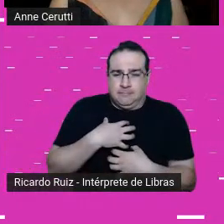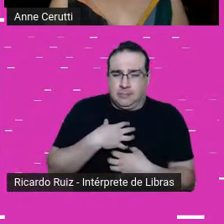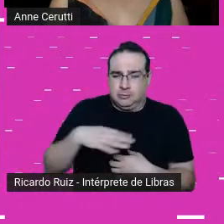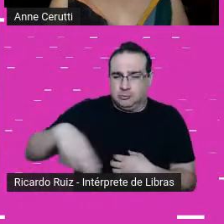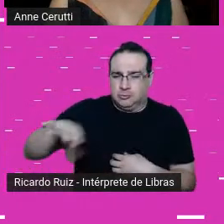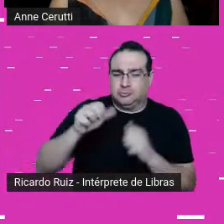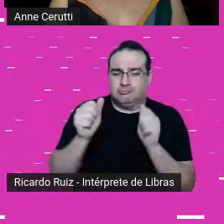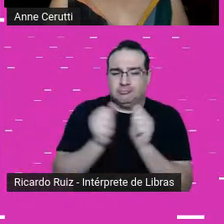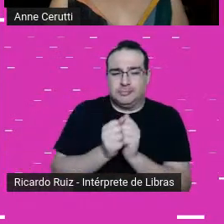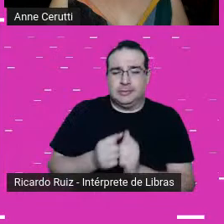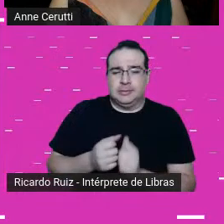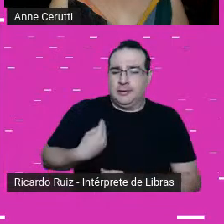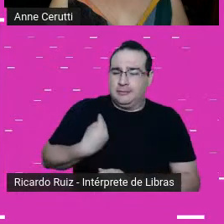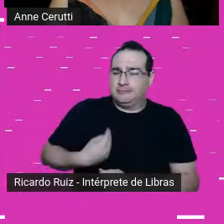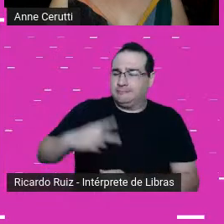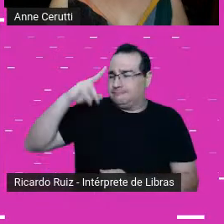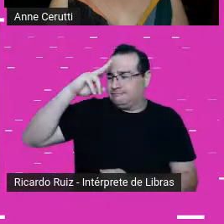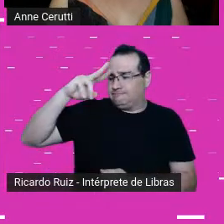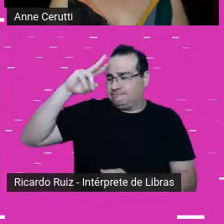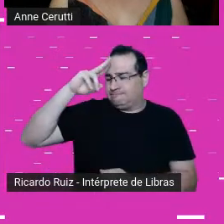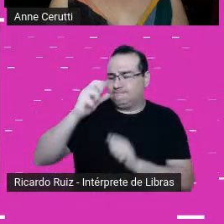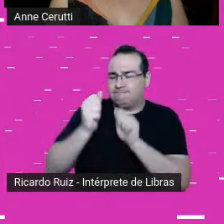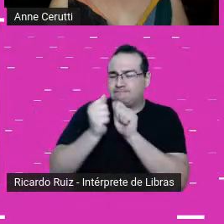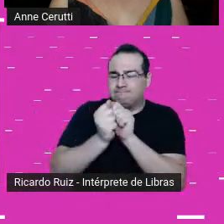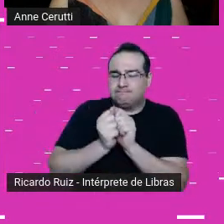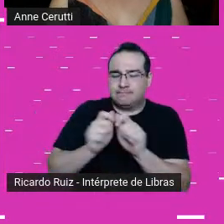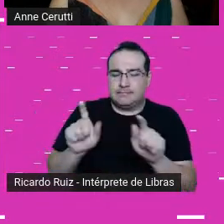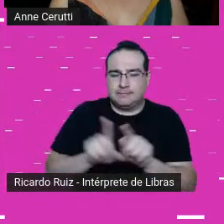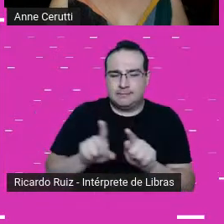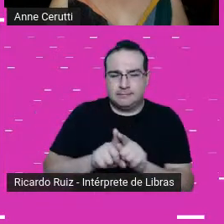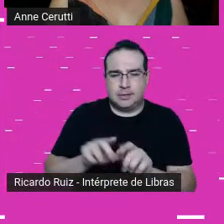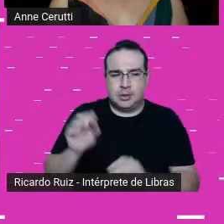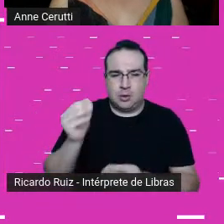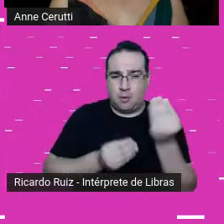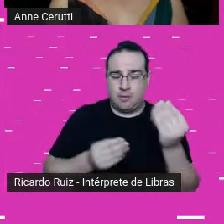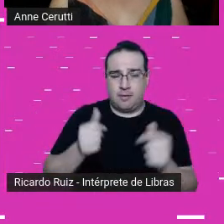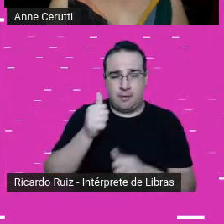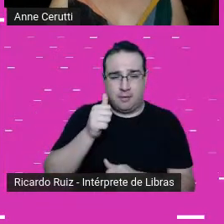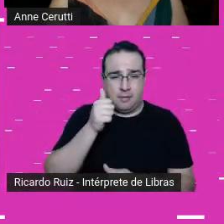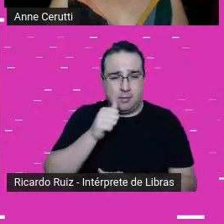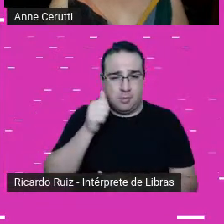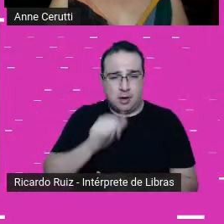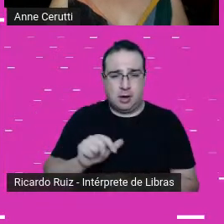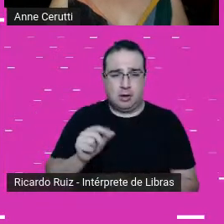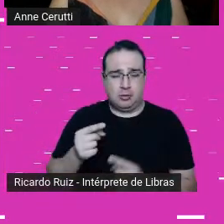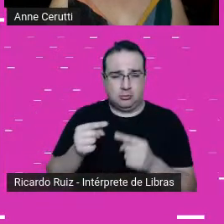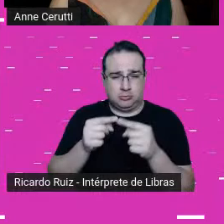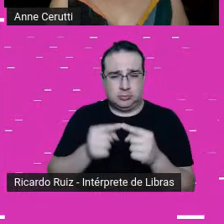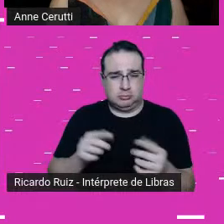vivido tudo isso com essa intensidade. A gente estava falando sobre feminismo na Medeia, eu acho que